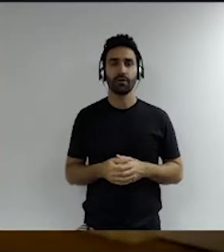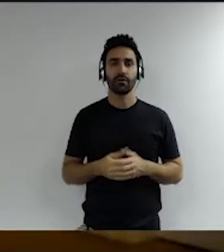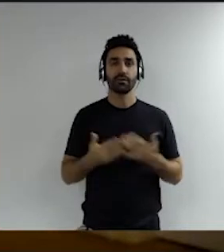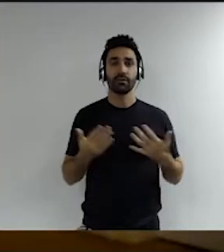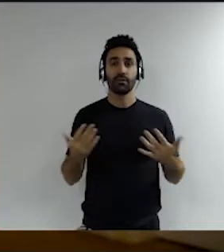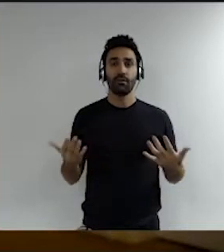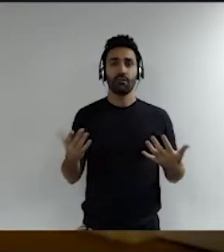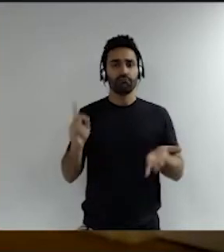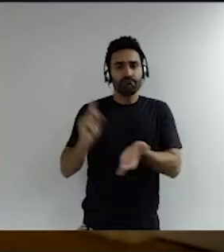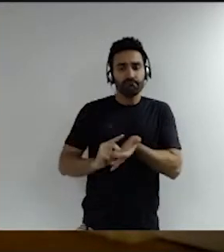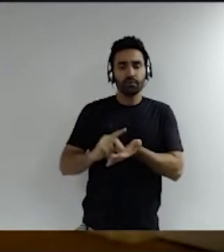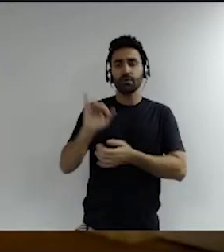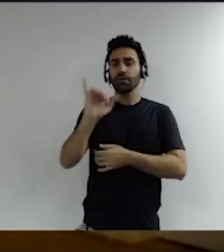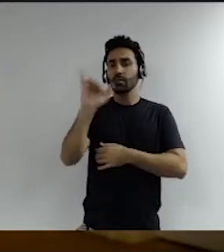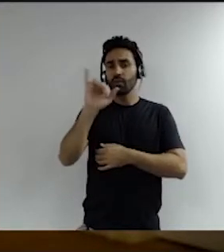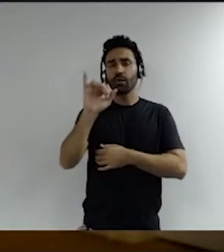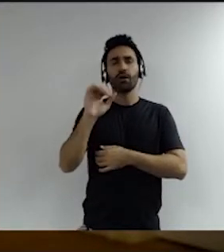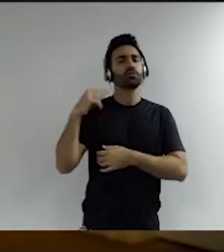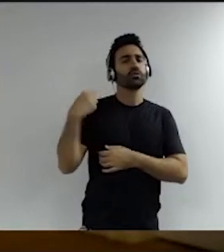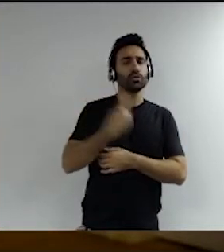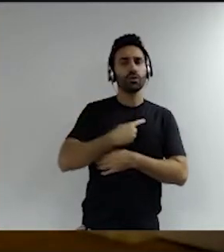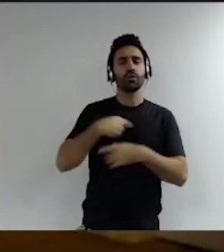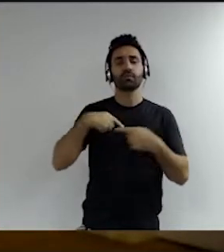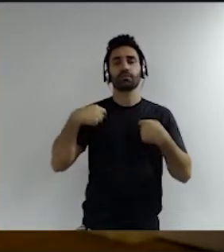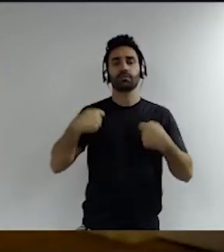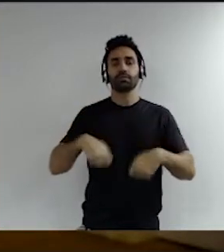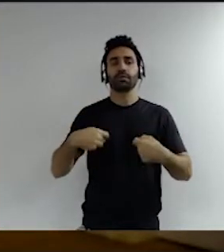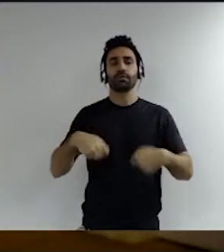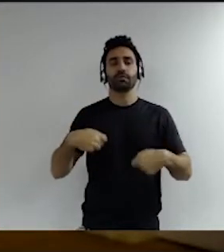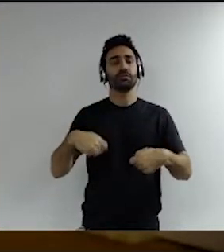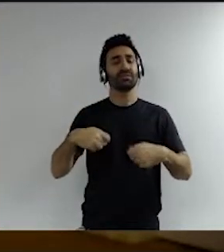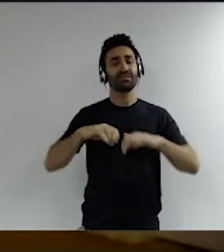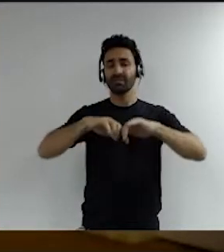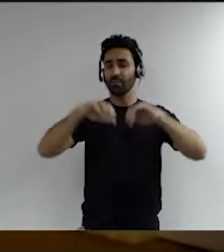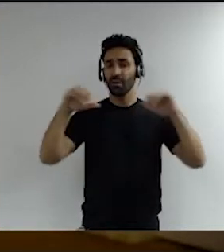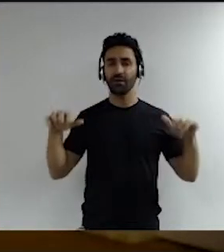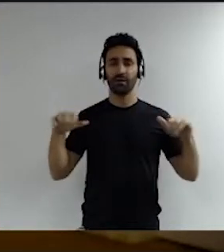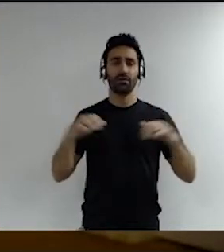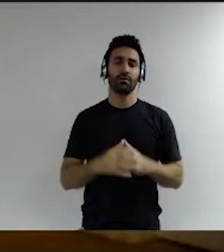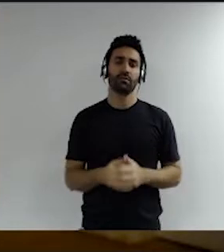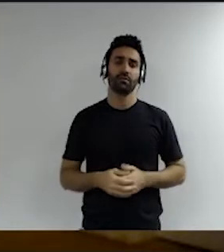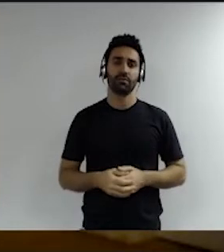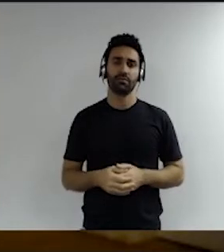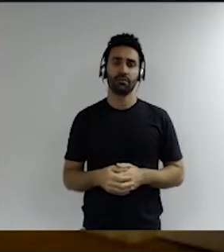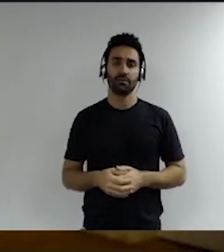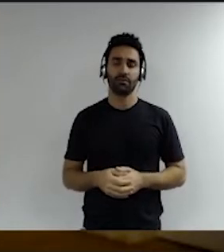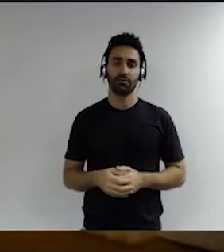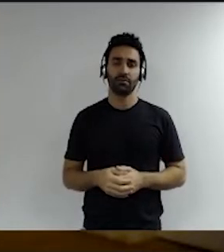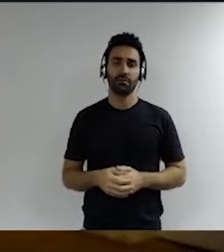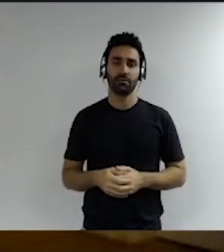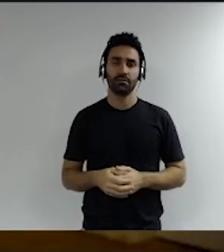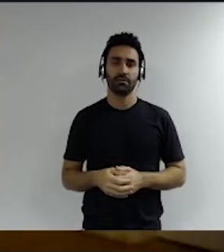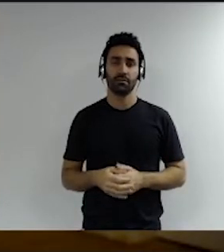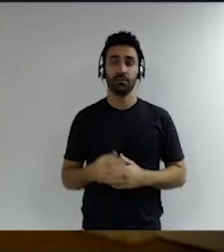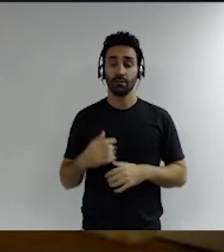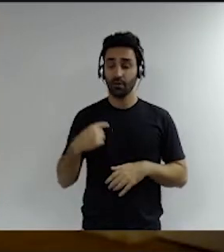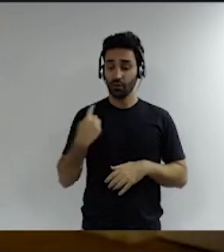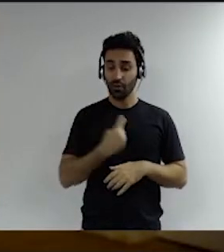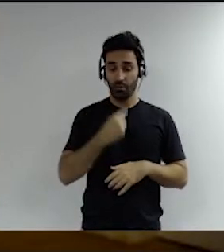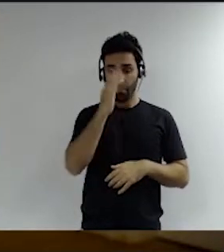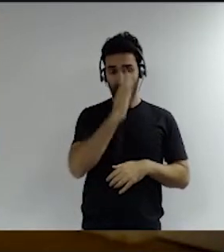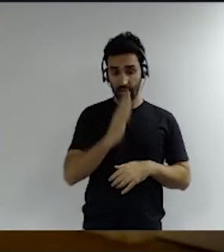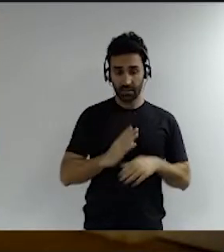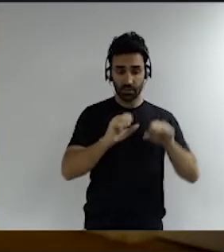Então, é importante que a gente faça essa distinção. O nosso sistema é